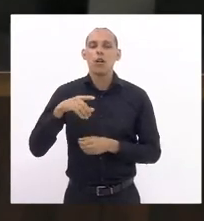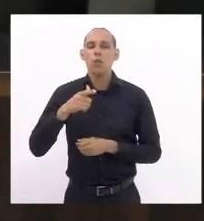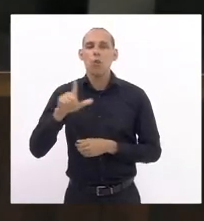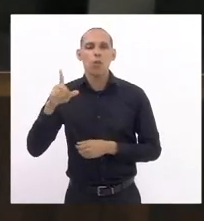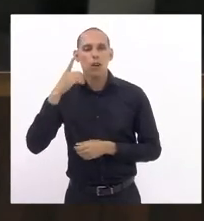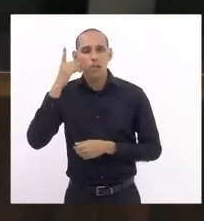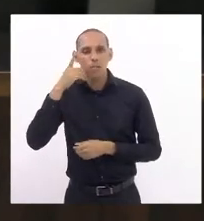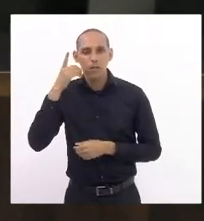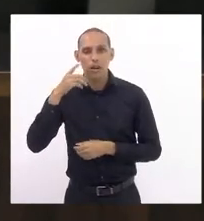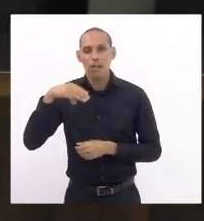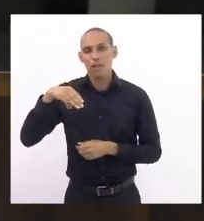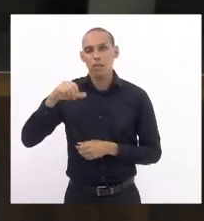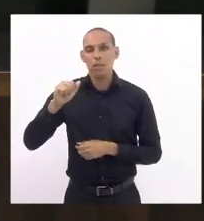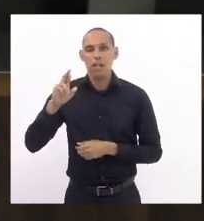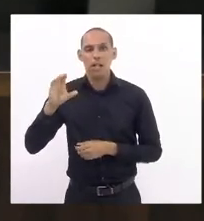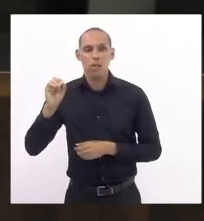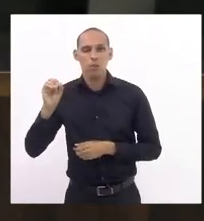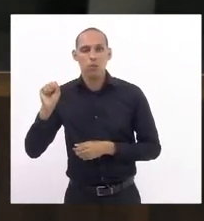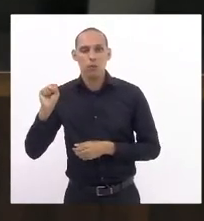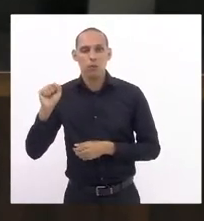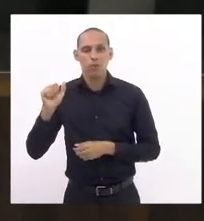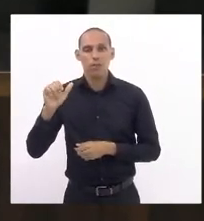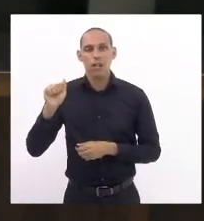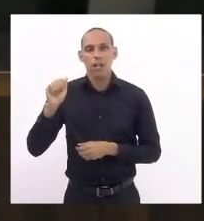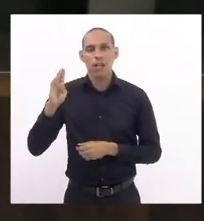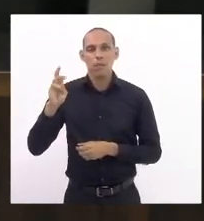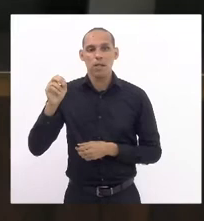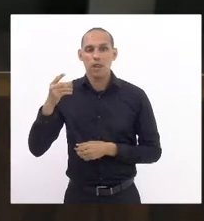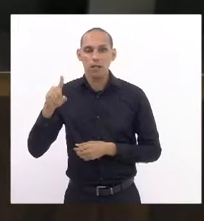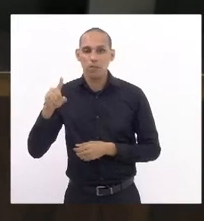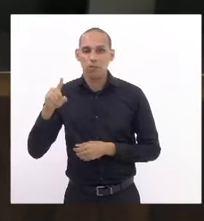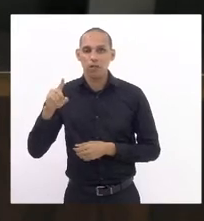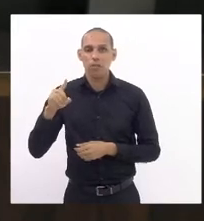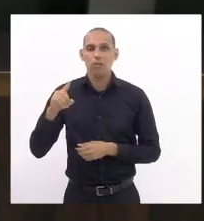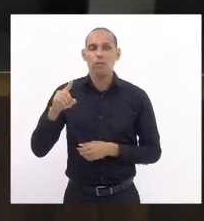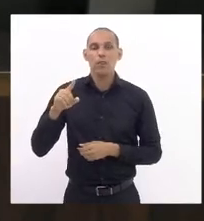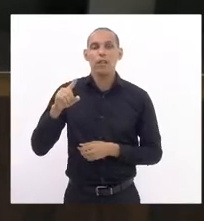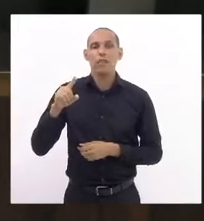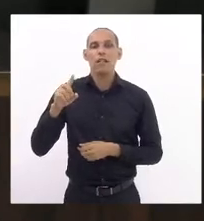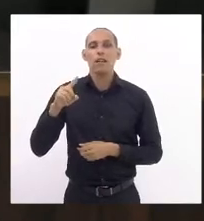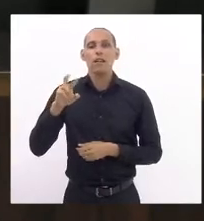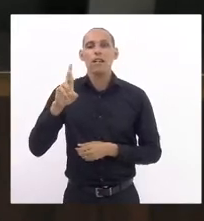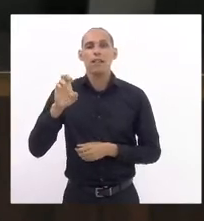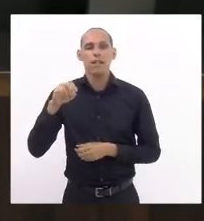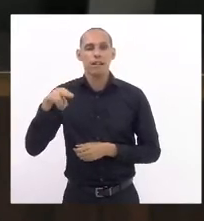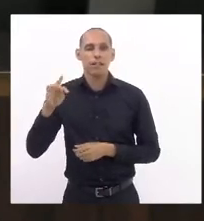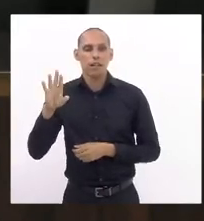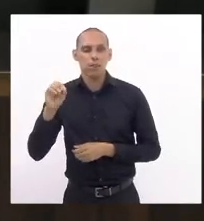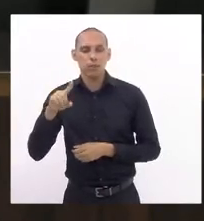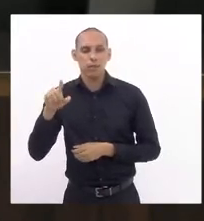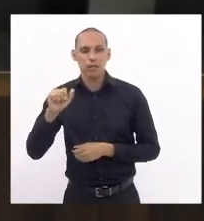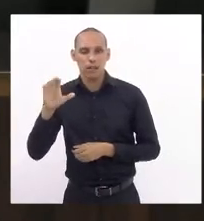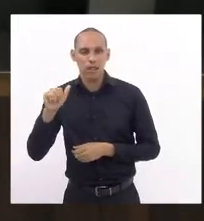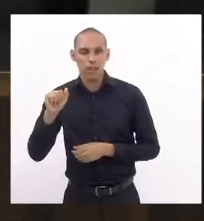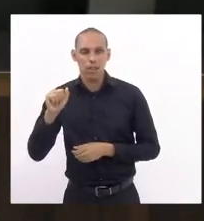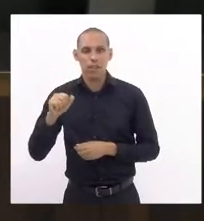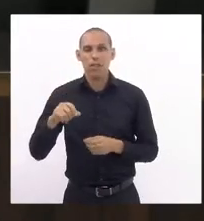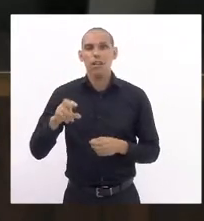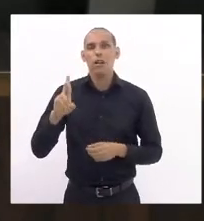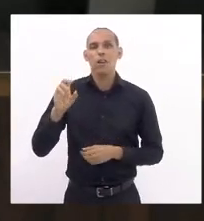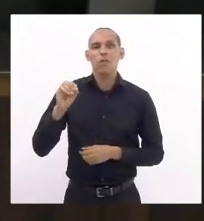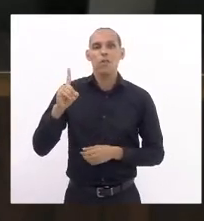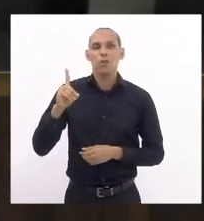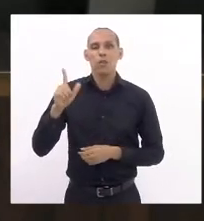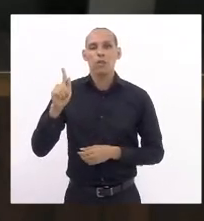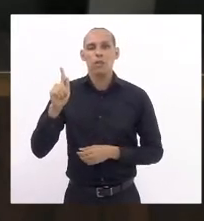Deputado Marcos Abraão, deputado Marcos Miller, deputado Renato Zaca, deputado Rodrigo Amorim,